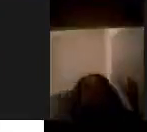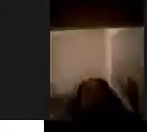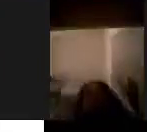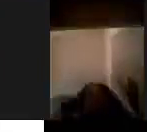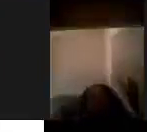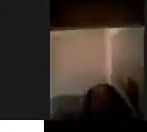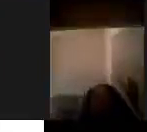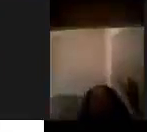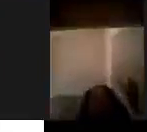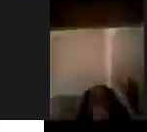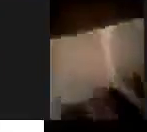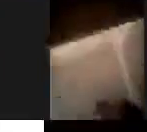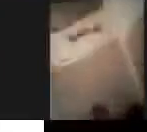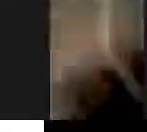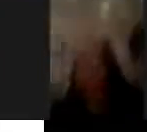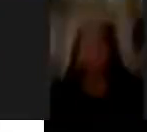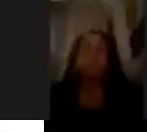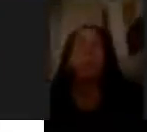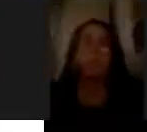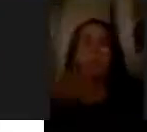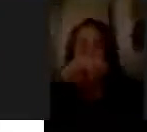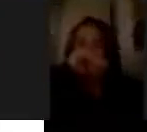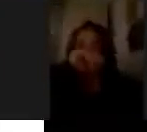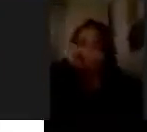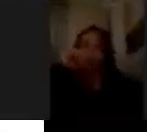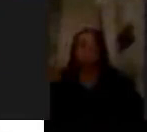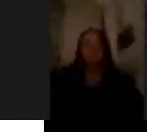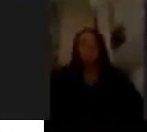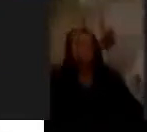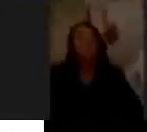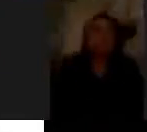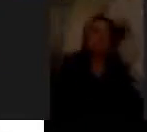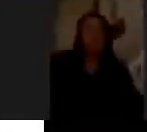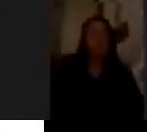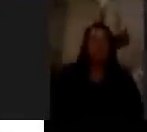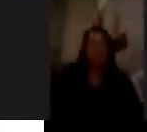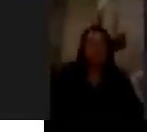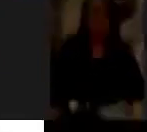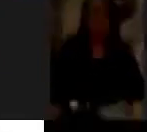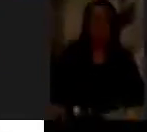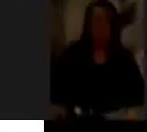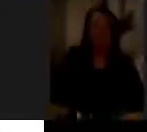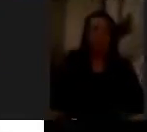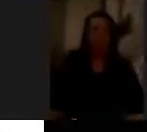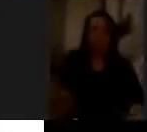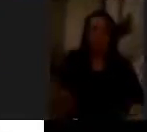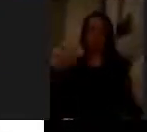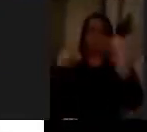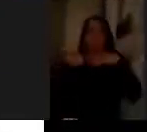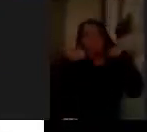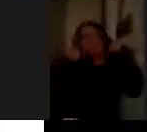dos RNs se dá em relação a sempre a prematuridade. Então, quanto menor, entrou um